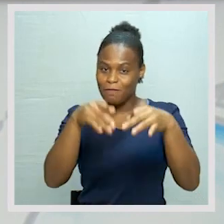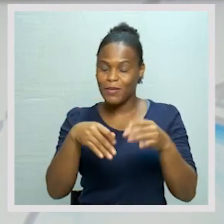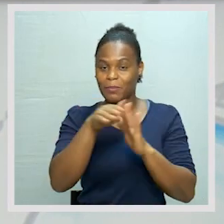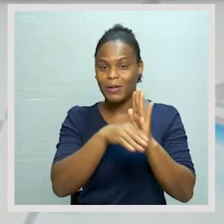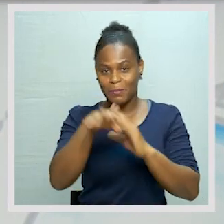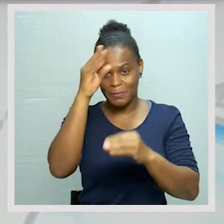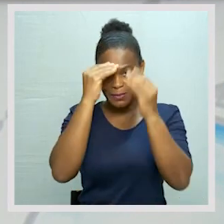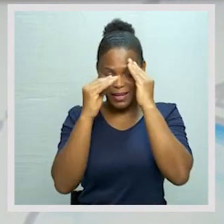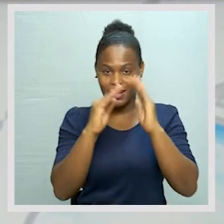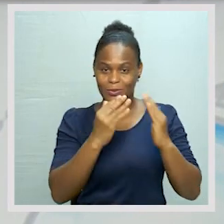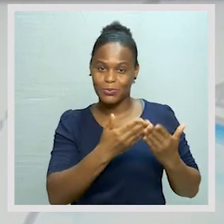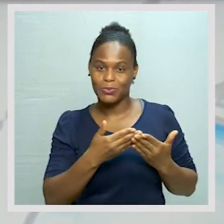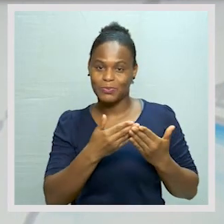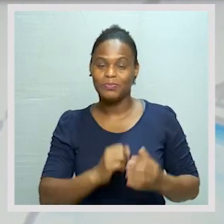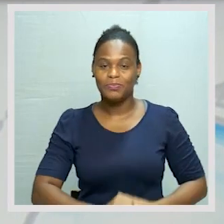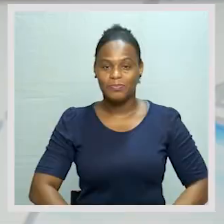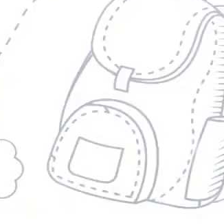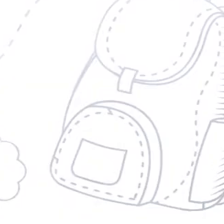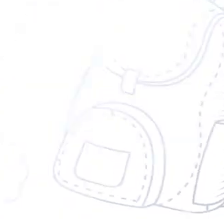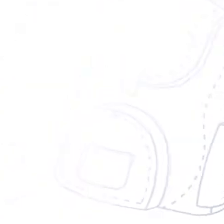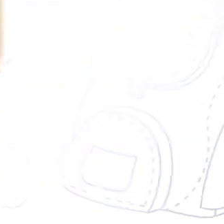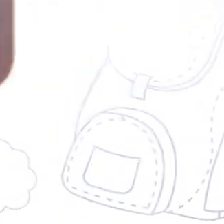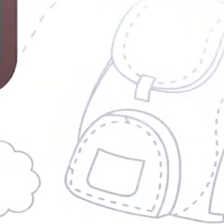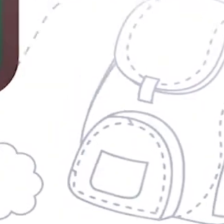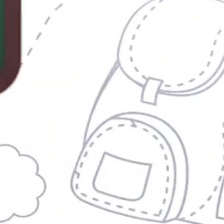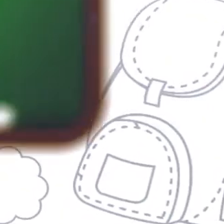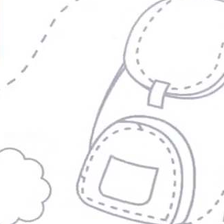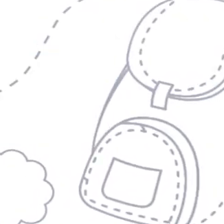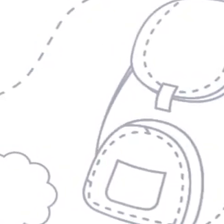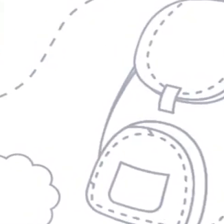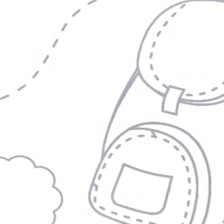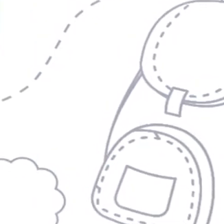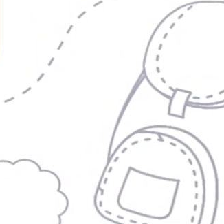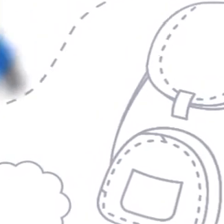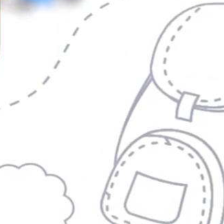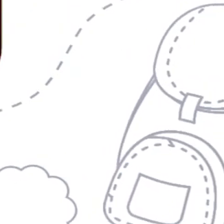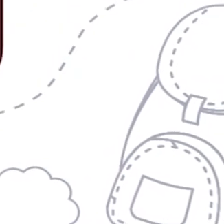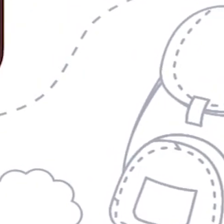economia no programa Aprender e Estudar em Casa.